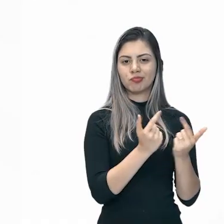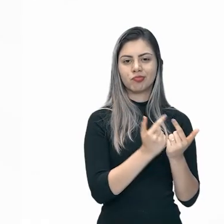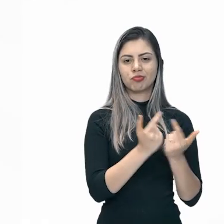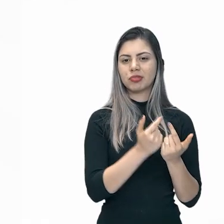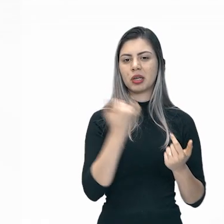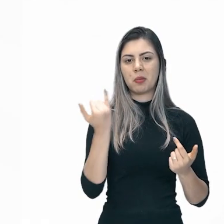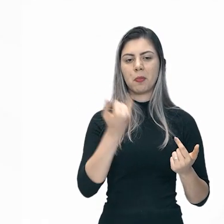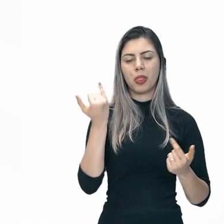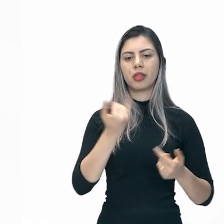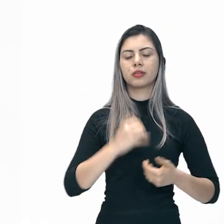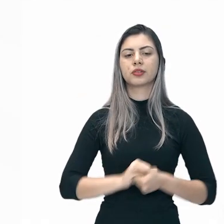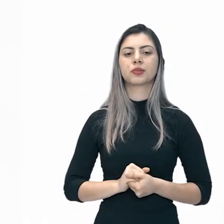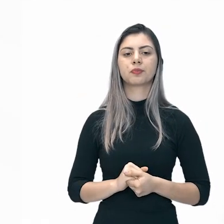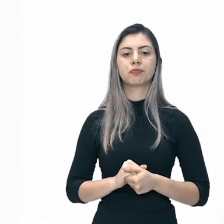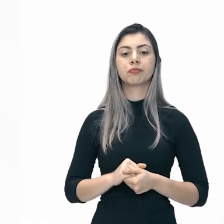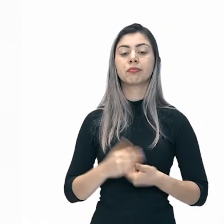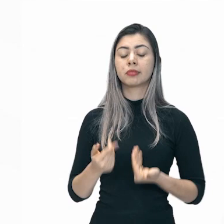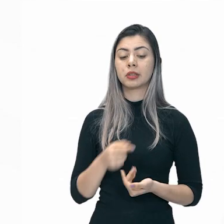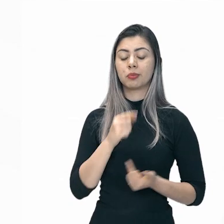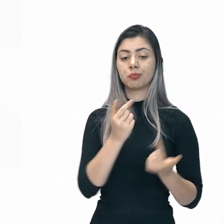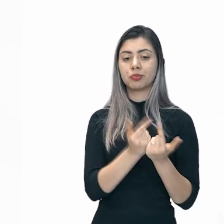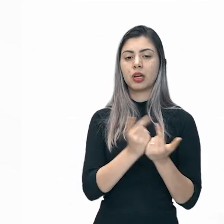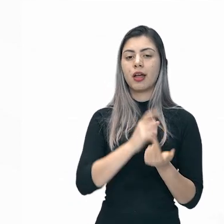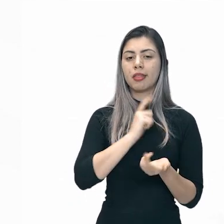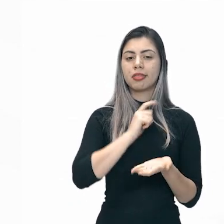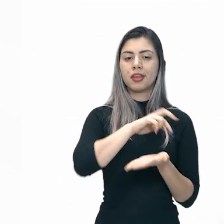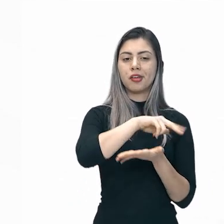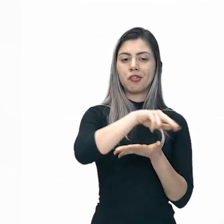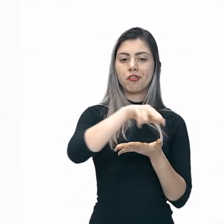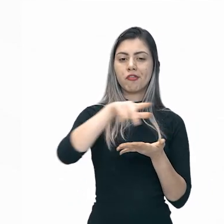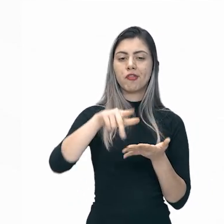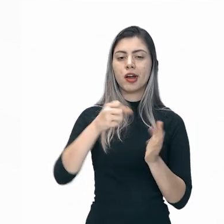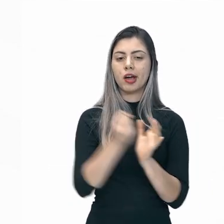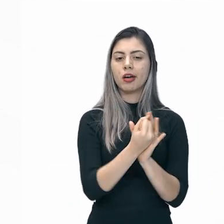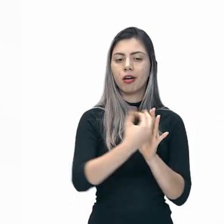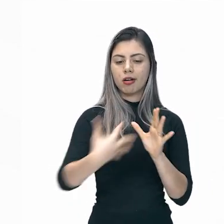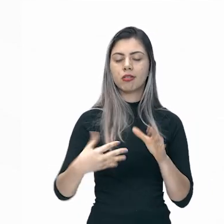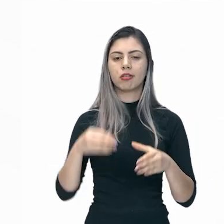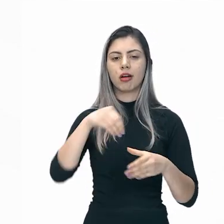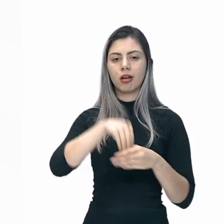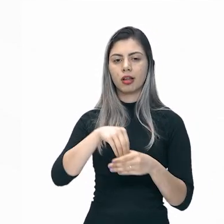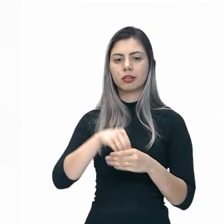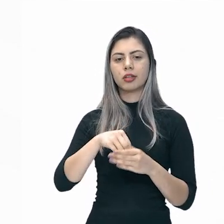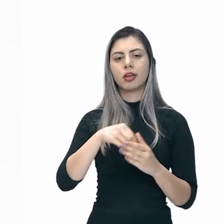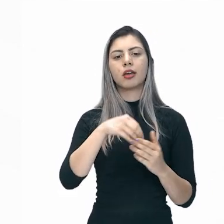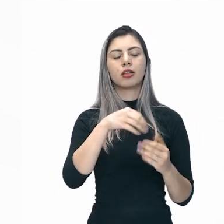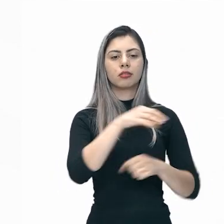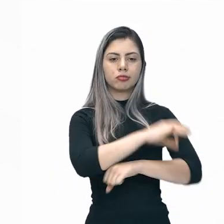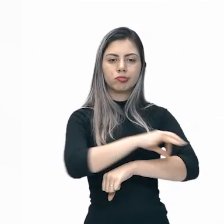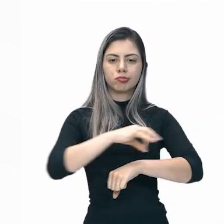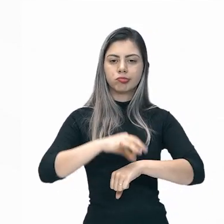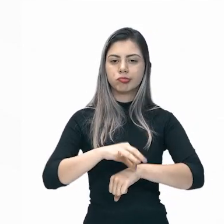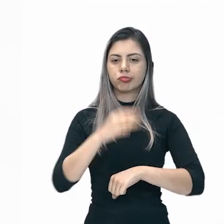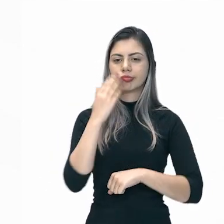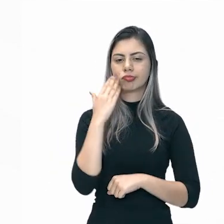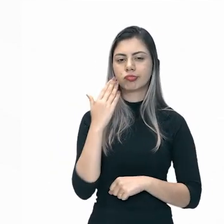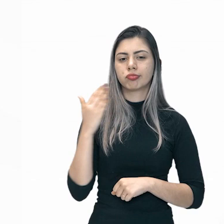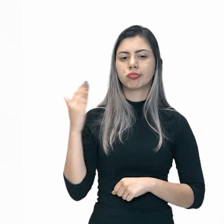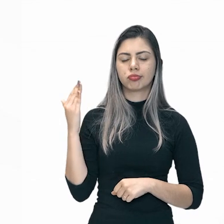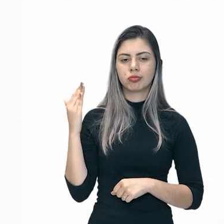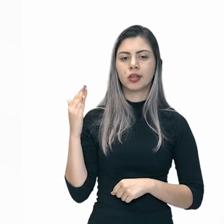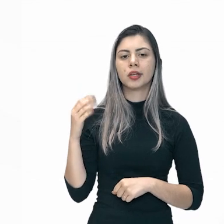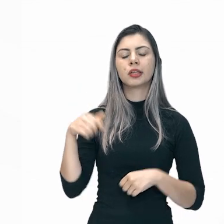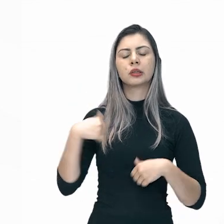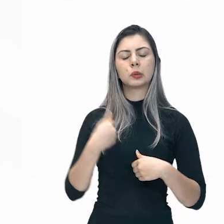Continuando. Então, o Teatro Amazonas ele tem várias particularidades no seu interior, na sua parte arquitetônica, e nós falamos aí